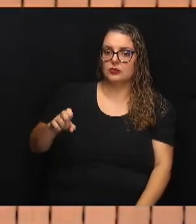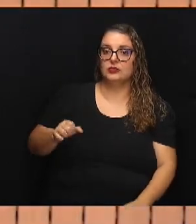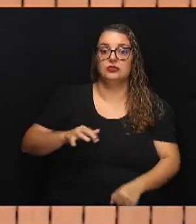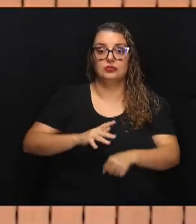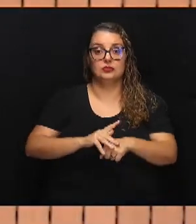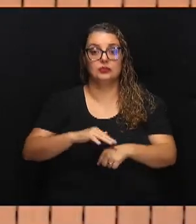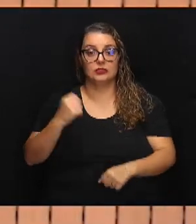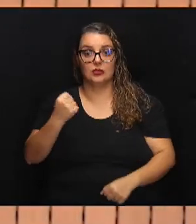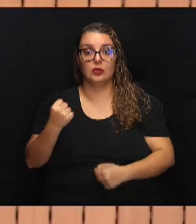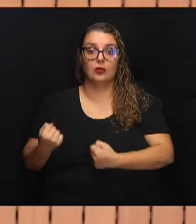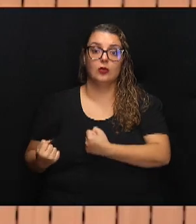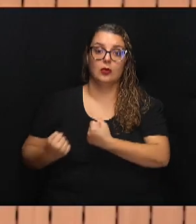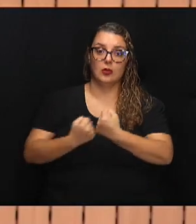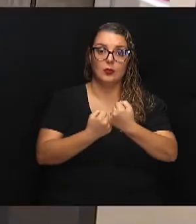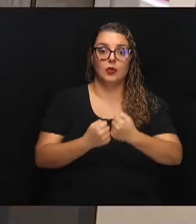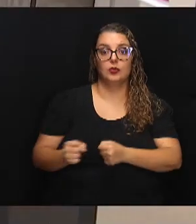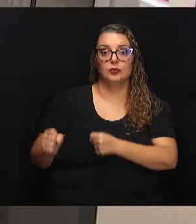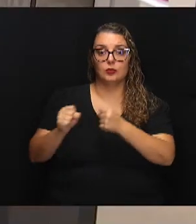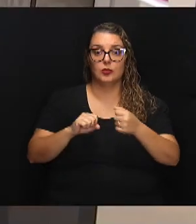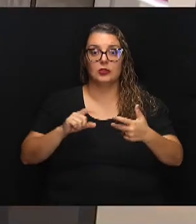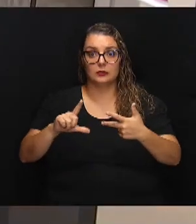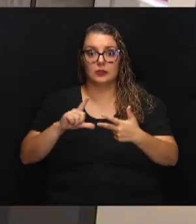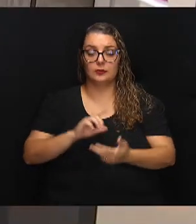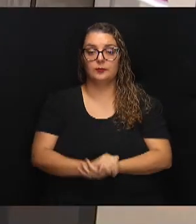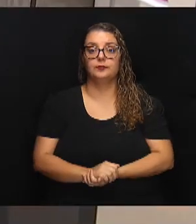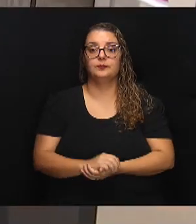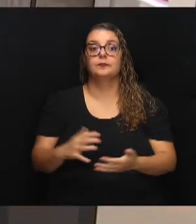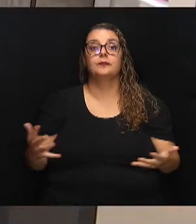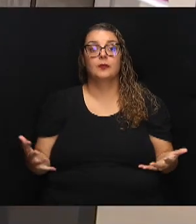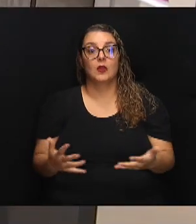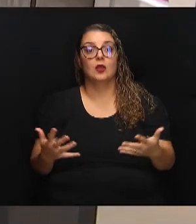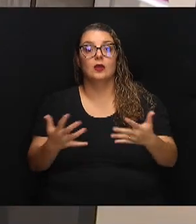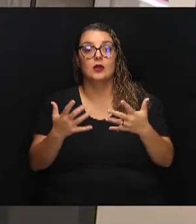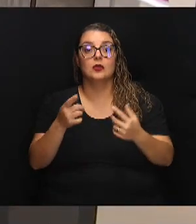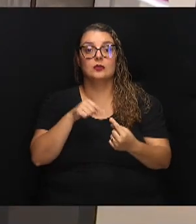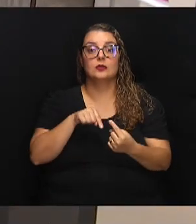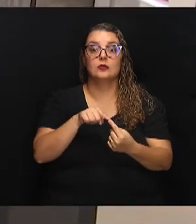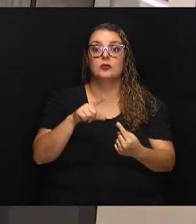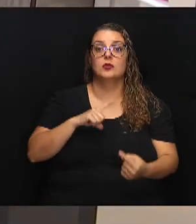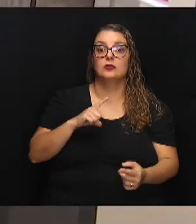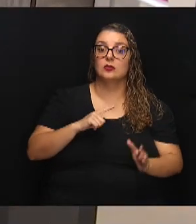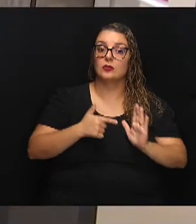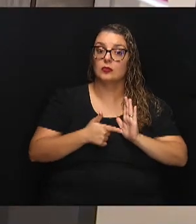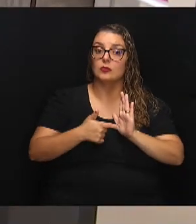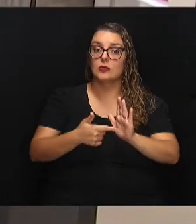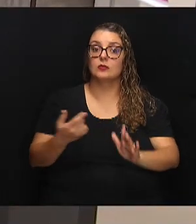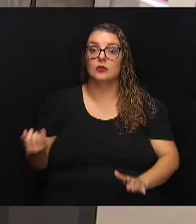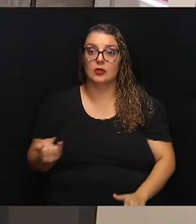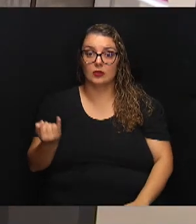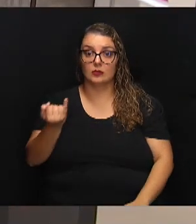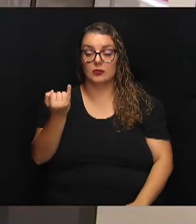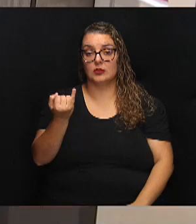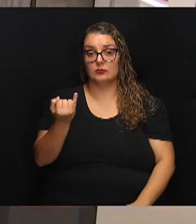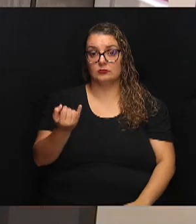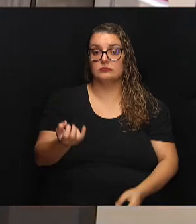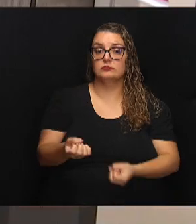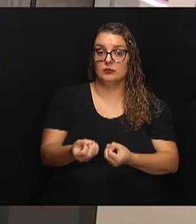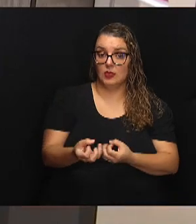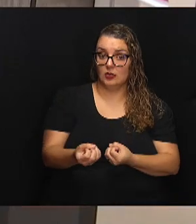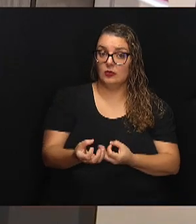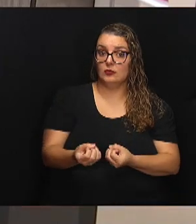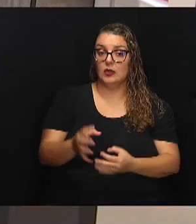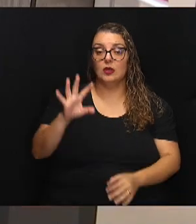apoio do Poder Legislativo. A iniciativa teve como objetivo mostrar a importância da informação,